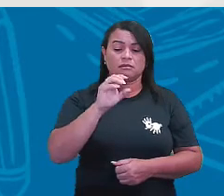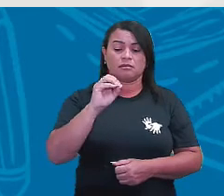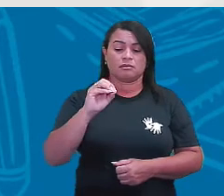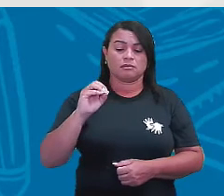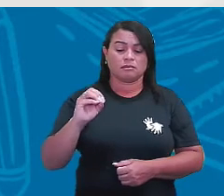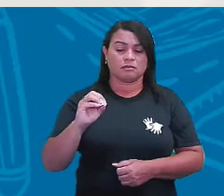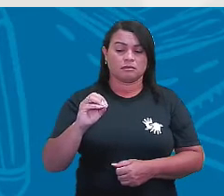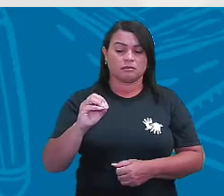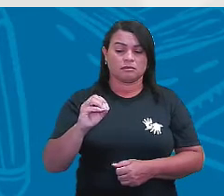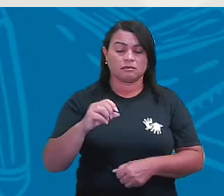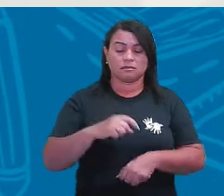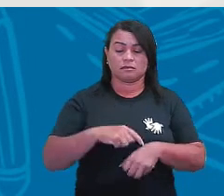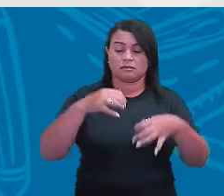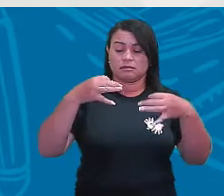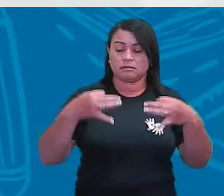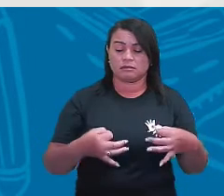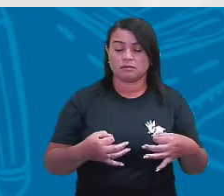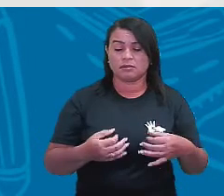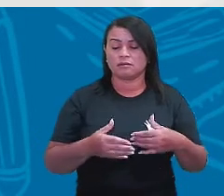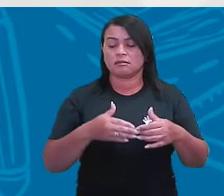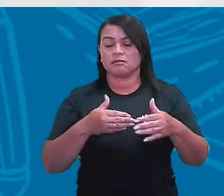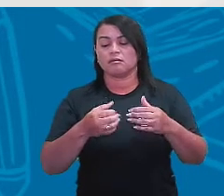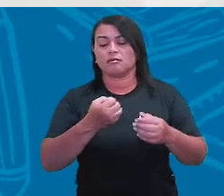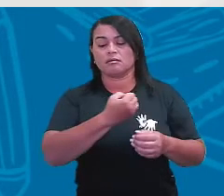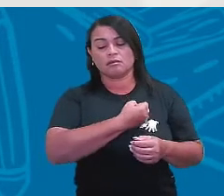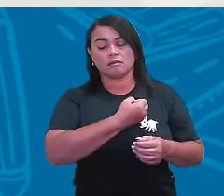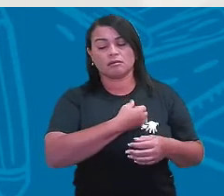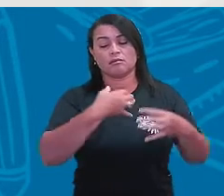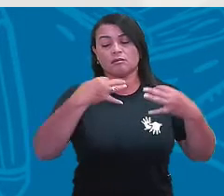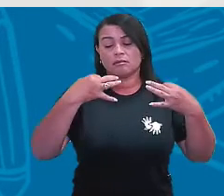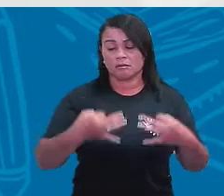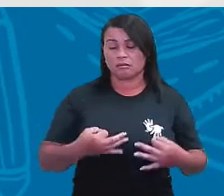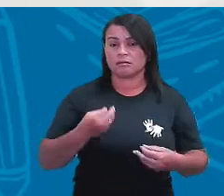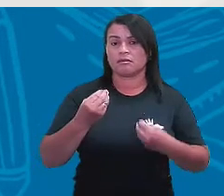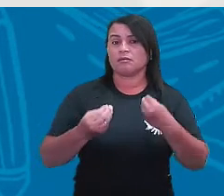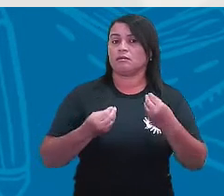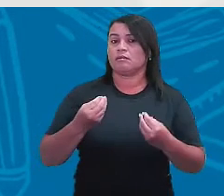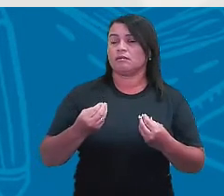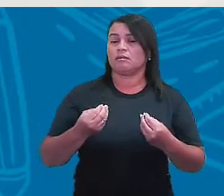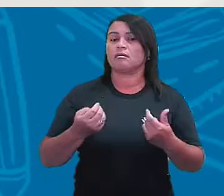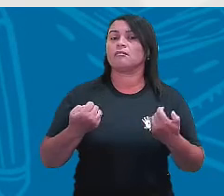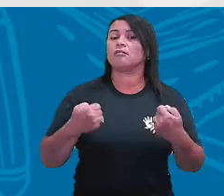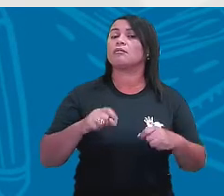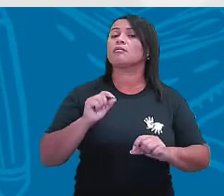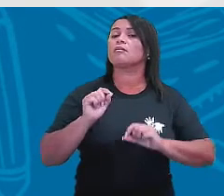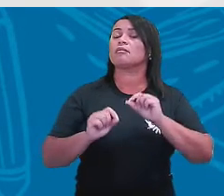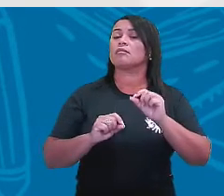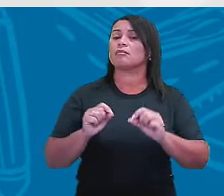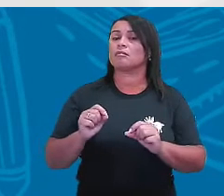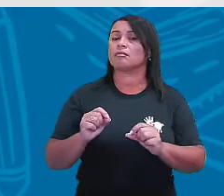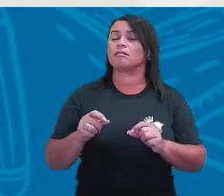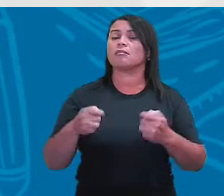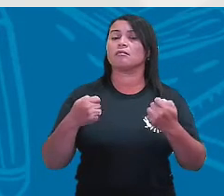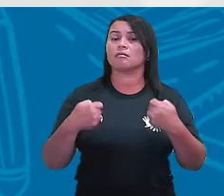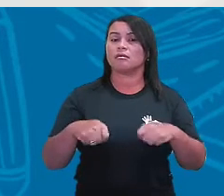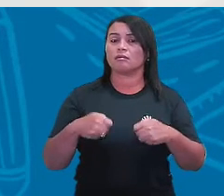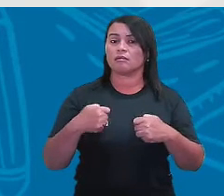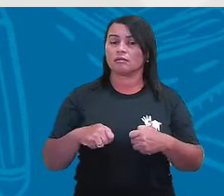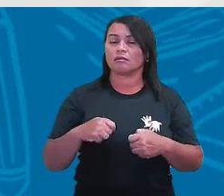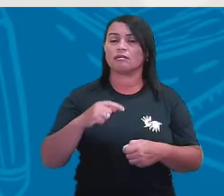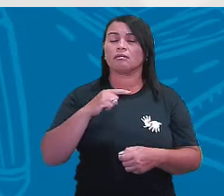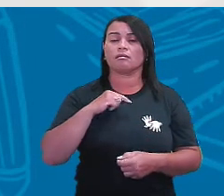exata, ou qualquer outra hora exata, para ser a hora exata, tem que estar onde? Tem que estar, ó,